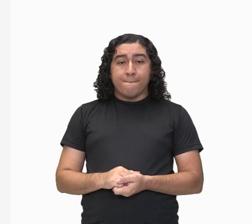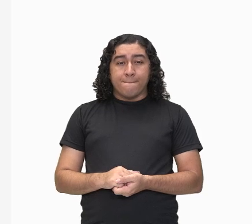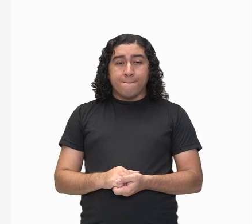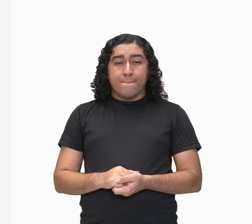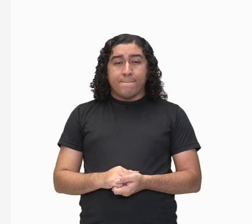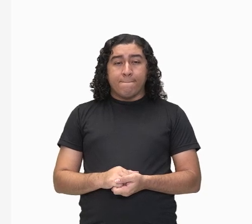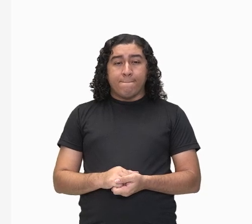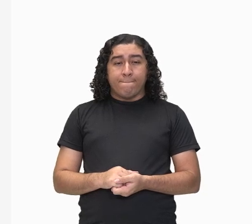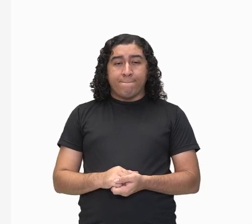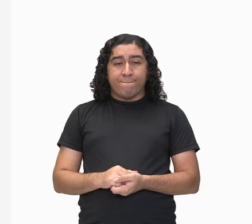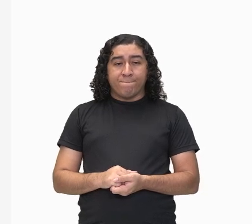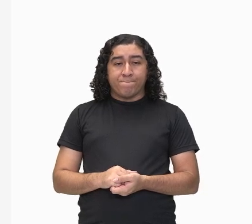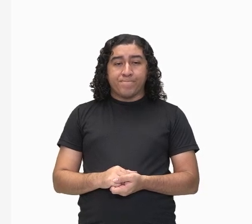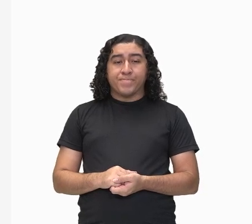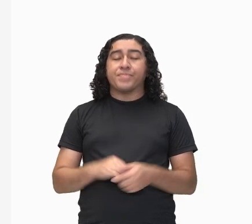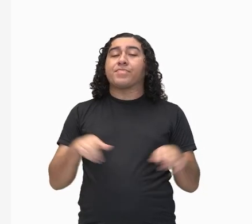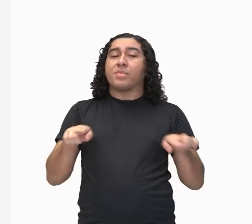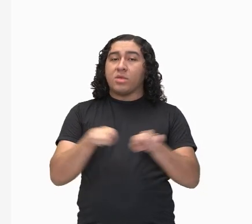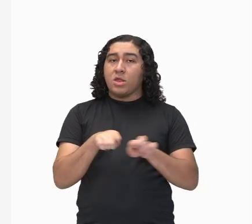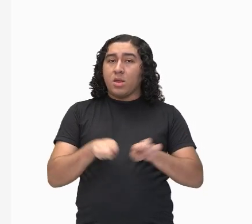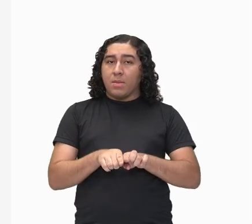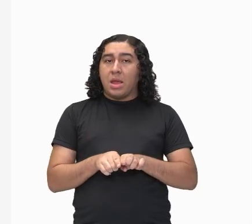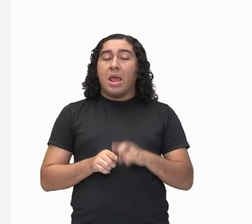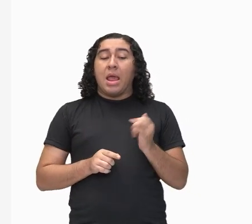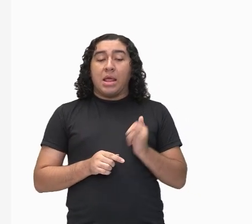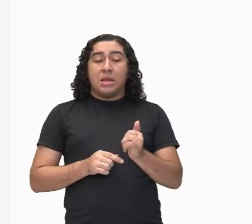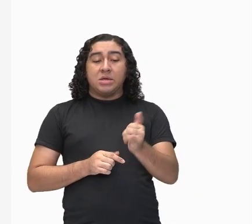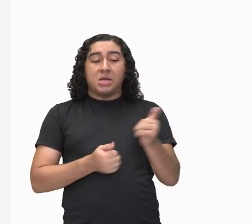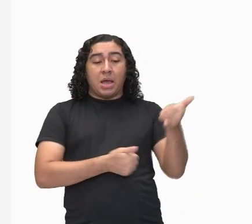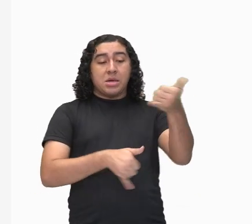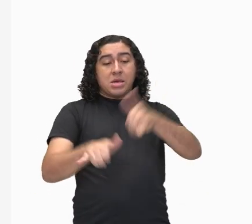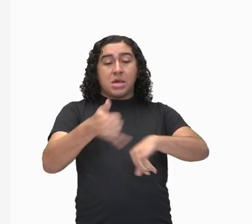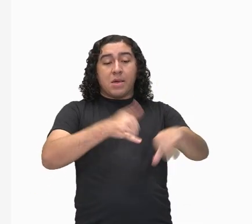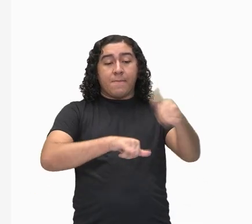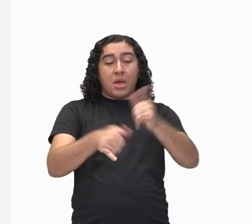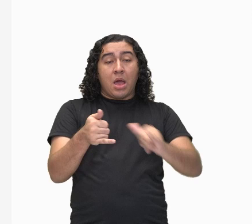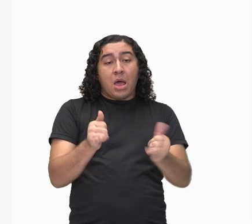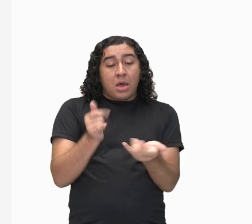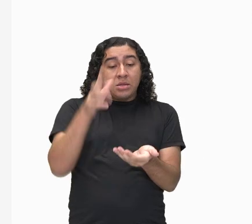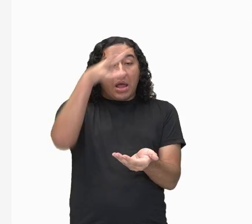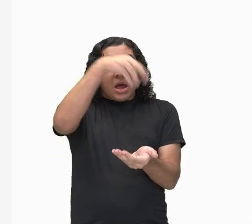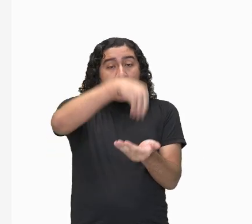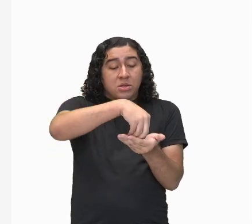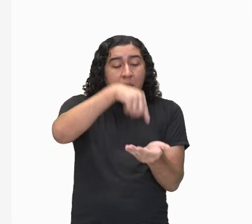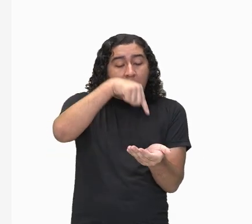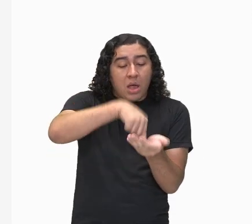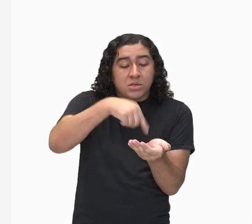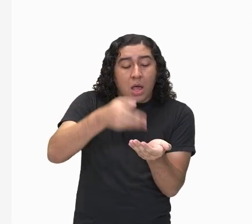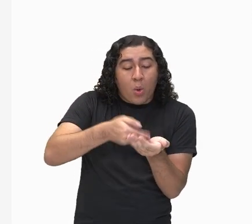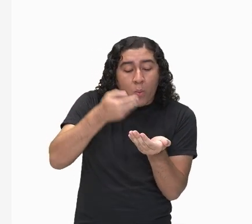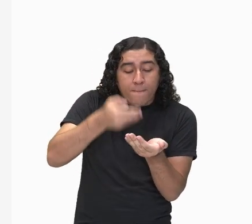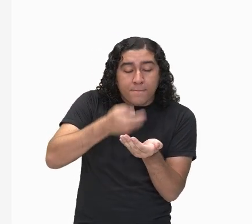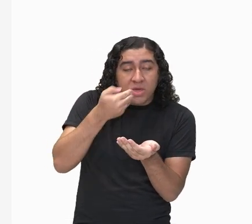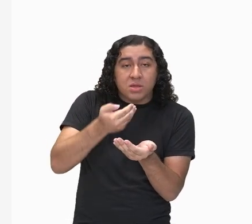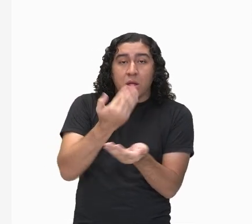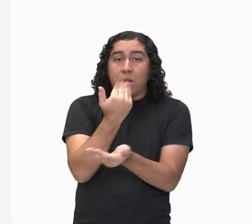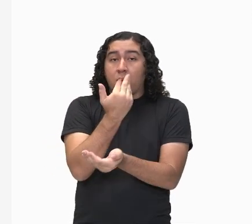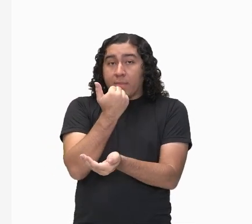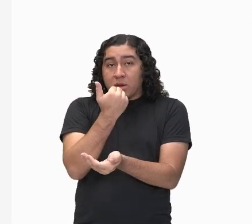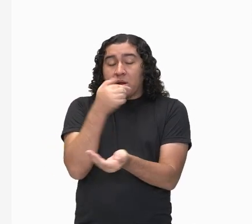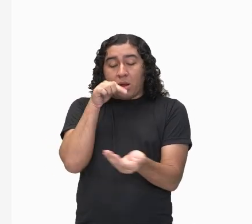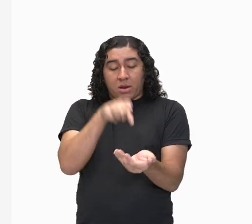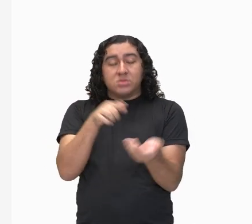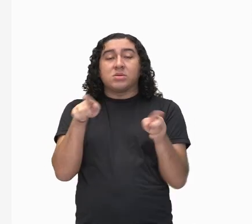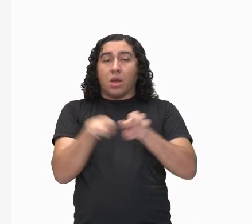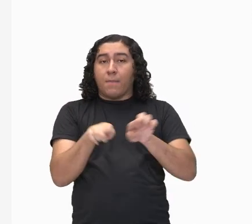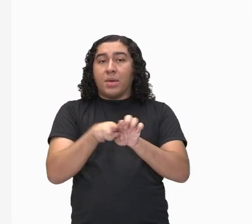quando nós falamos da energia química dos alimentos, a gente pode considerar o alimento também como uma fonte de combustível, né? Para